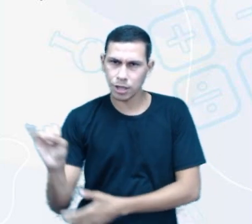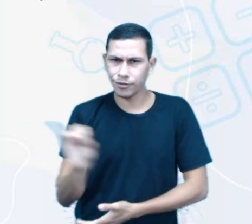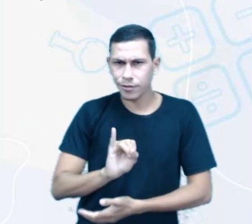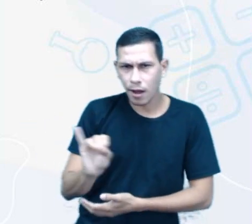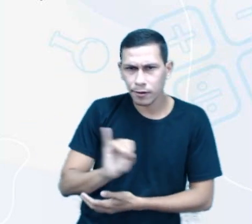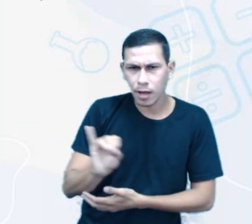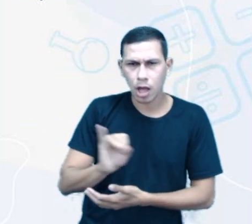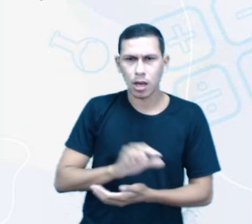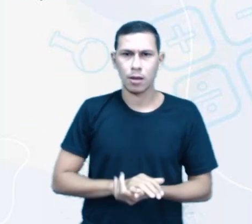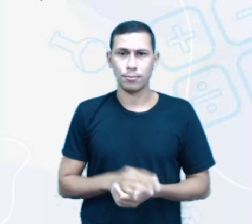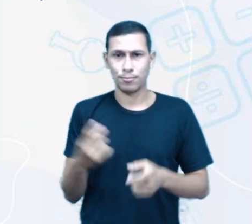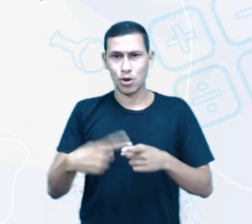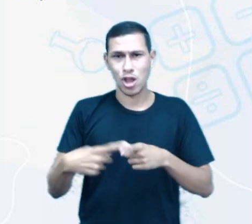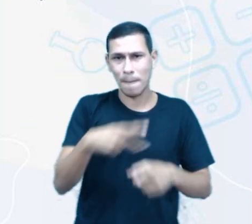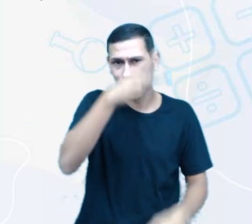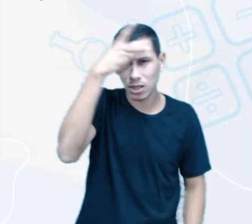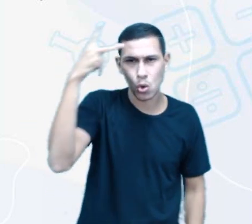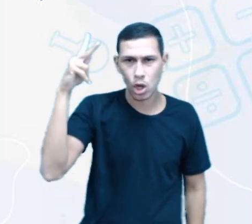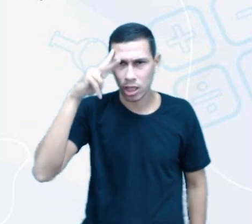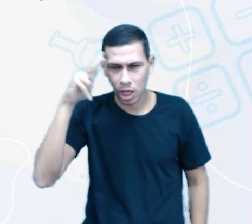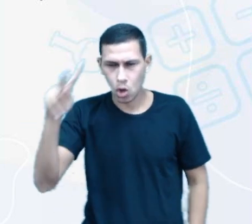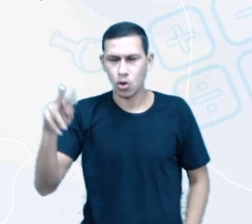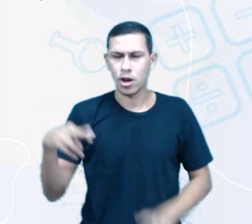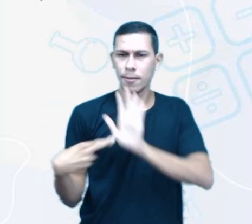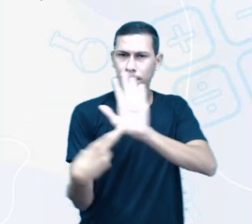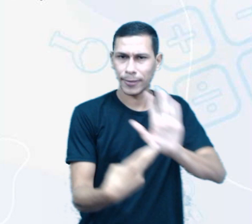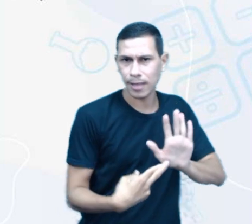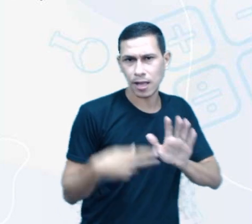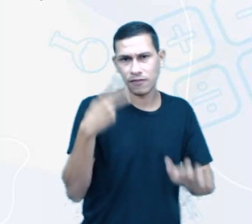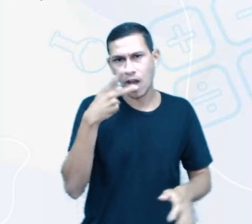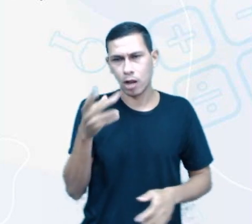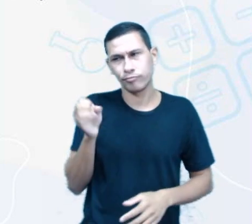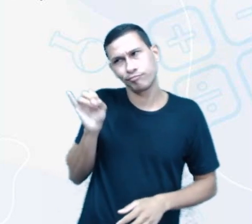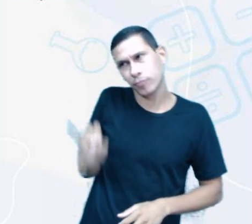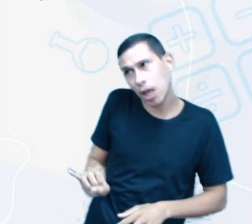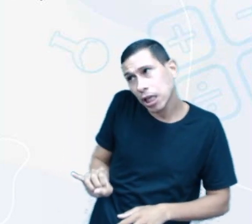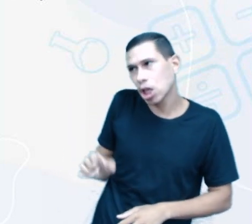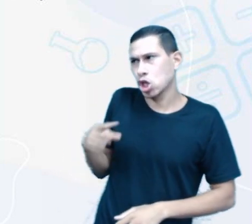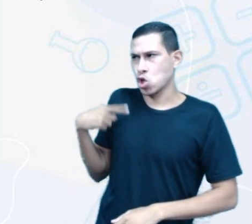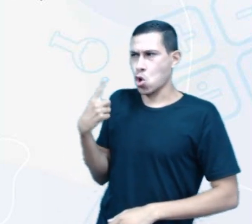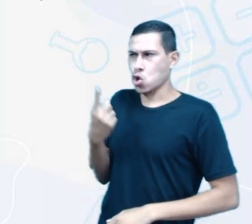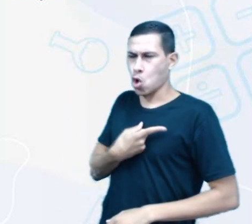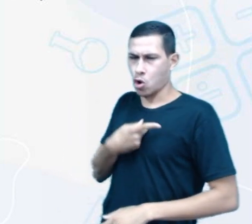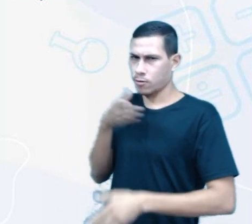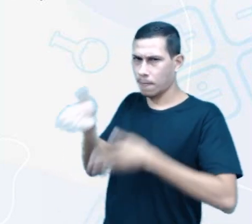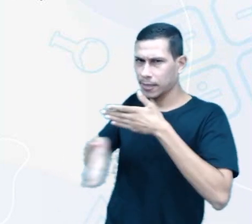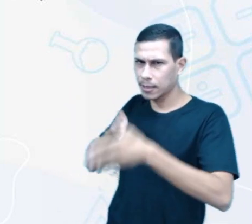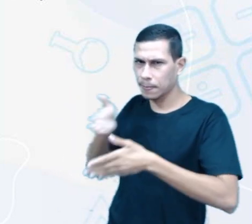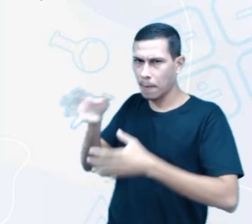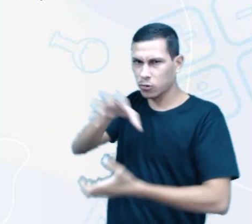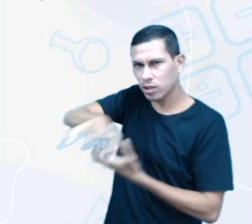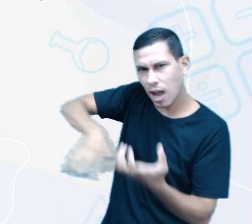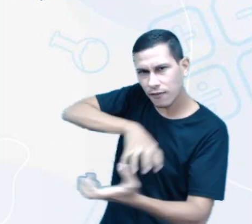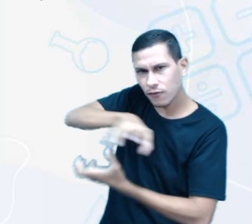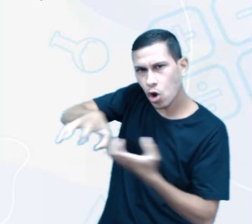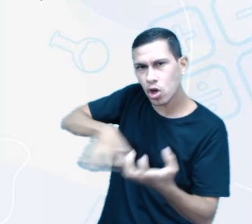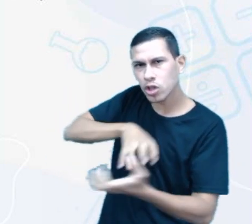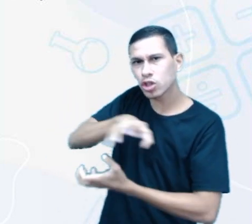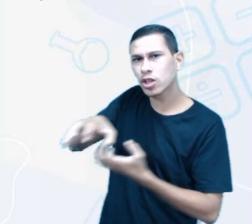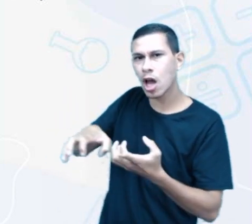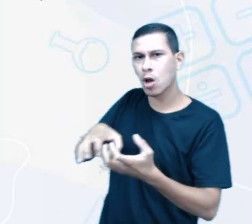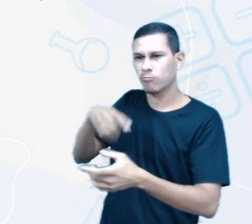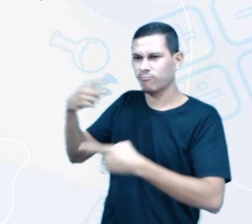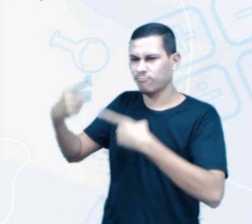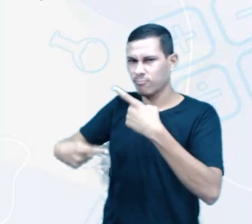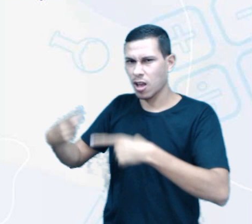Então, esse personagem representante da elite estava dizendo: olha só, se nós não estivermos presentes na Revolução, eles aprontam